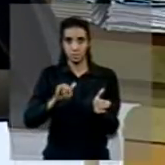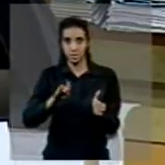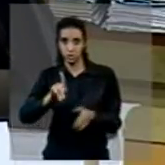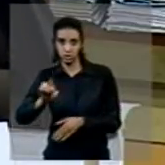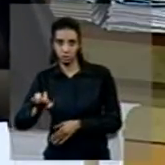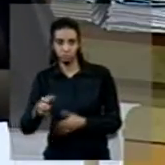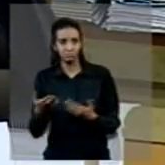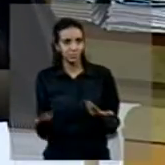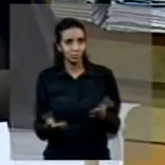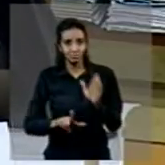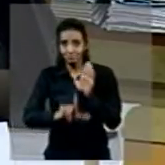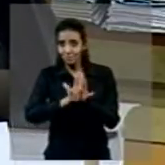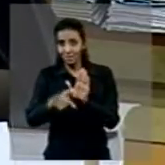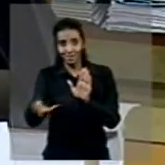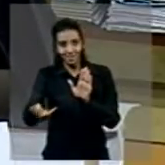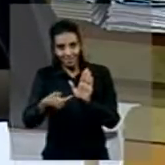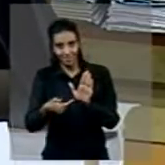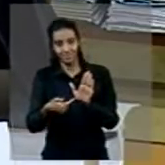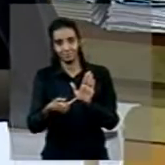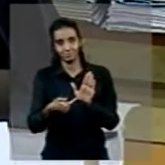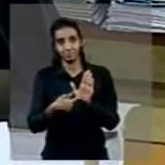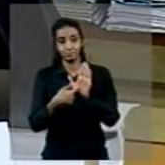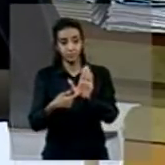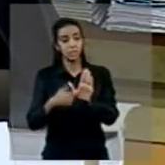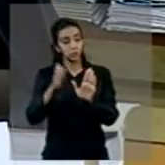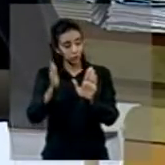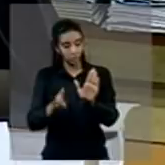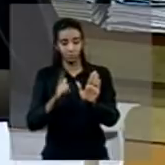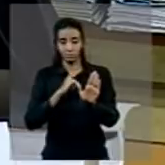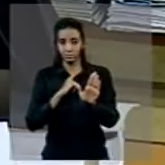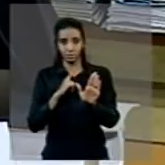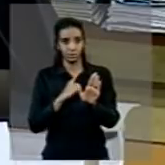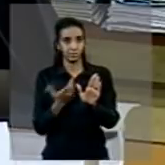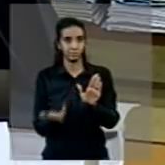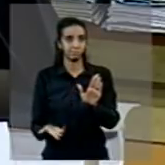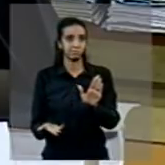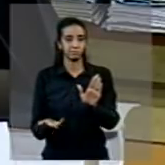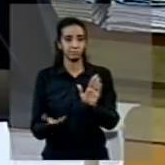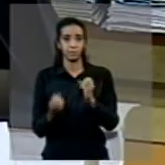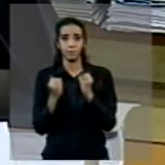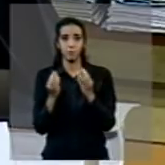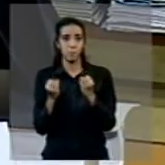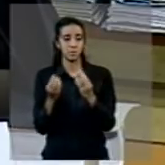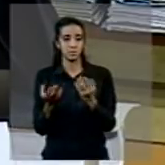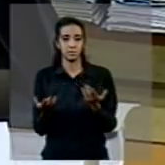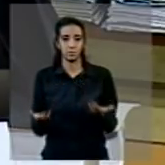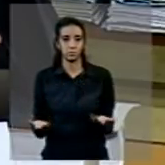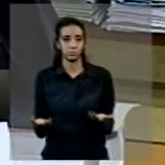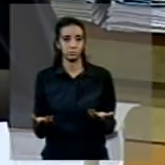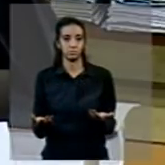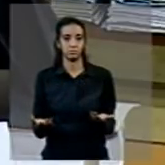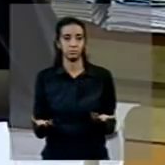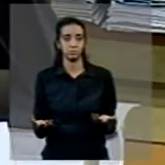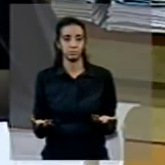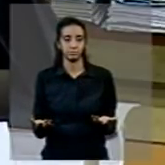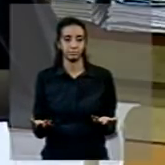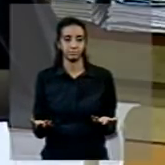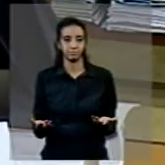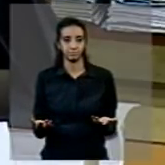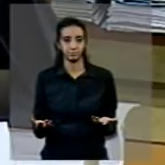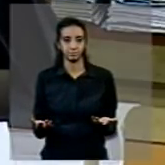Portanto, a própria lei já contém dados que levam a